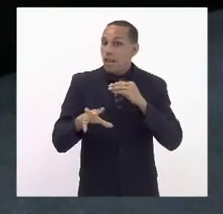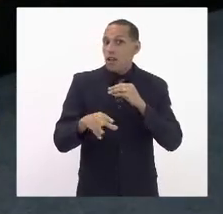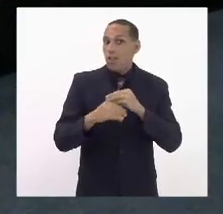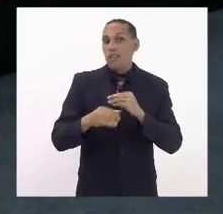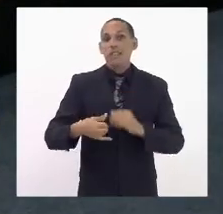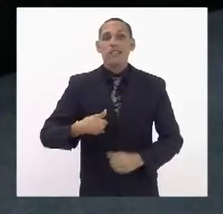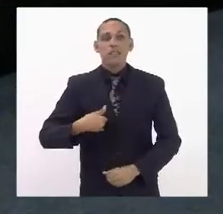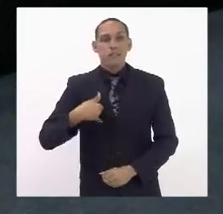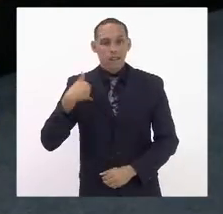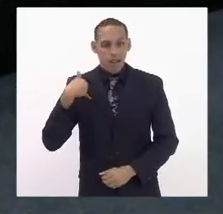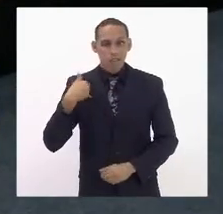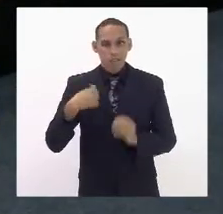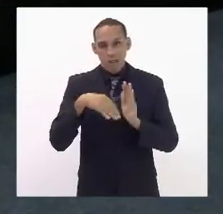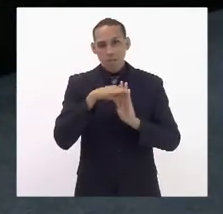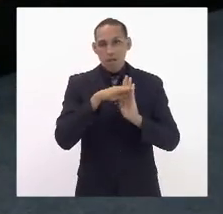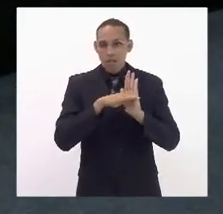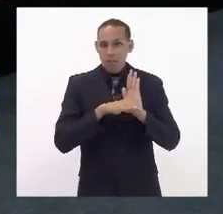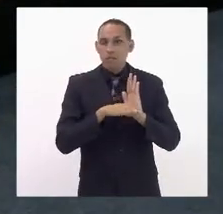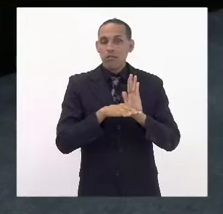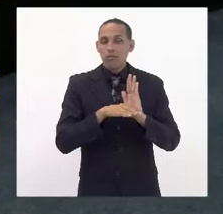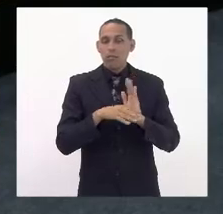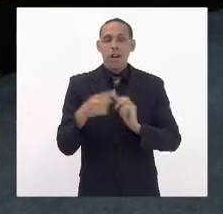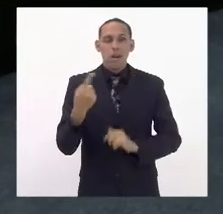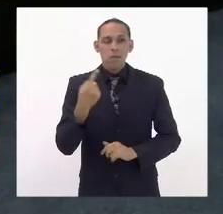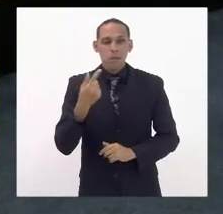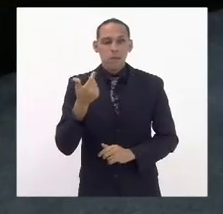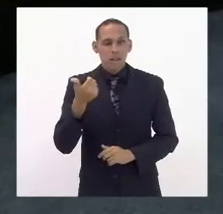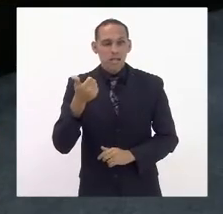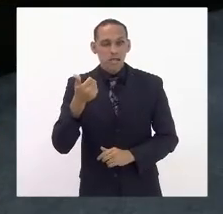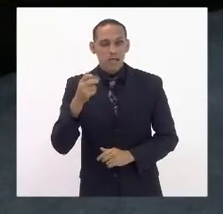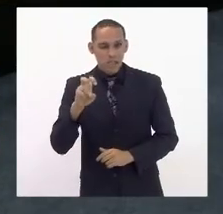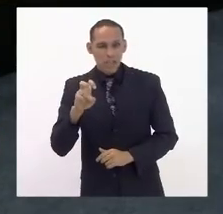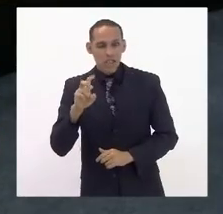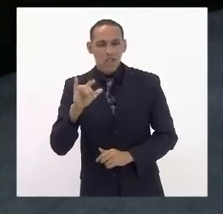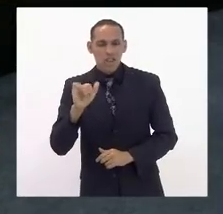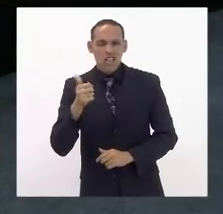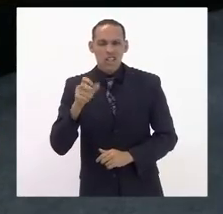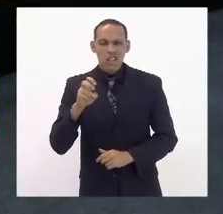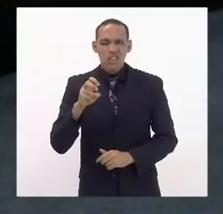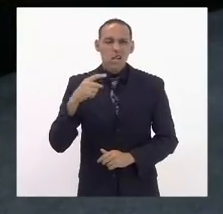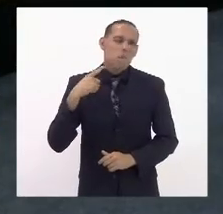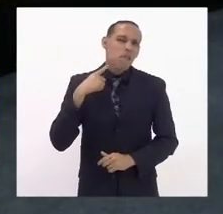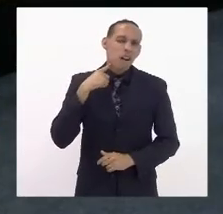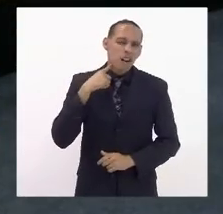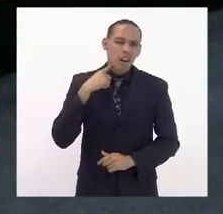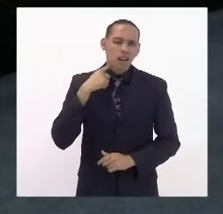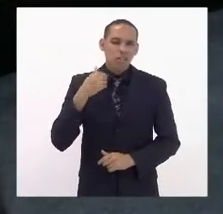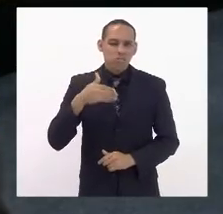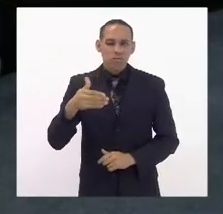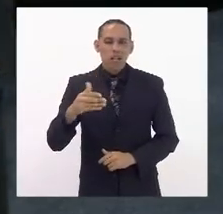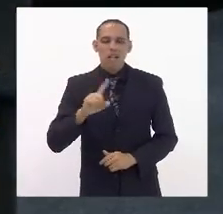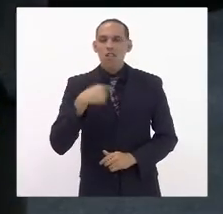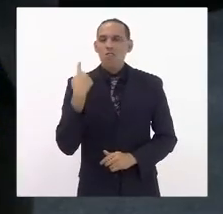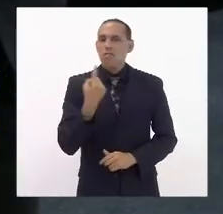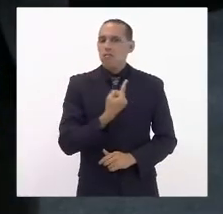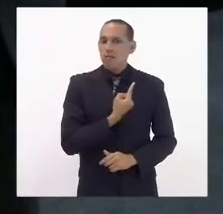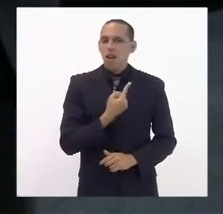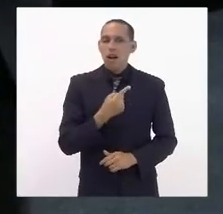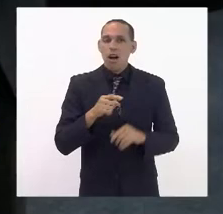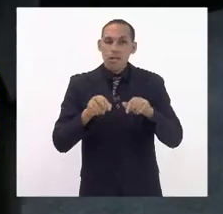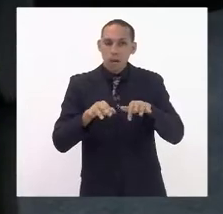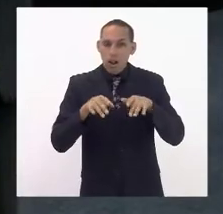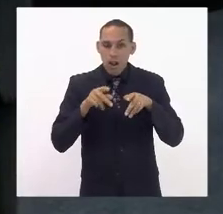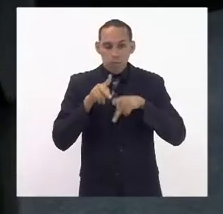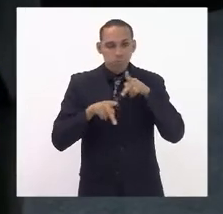idade nessa pauta. Okay. E aí, na primeira quinzena, numa quarta-feira de maio, nós vamos realizar uma audiência pública falando de